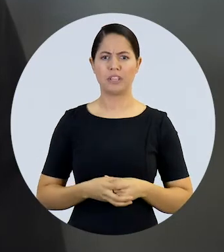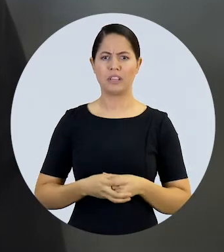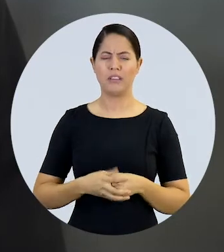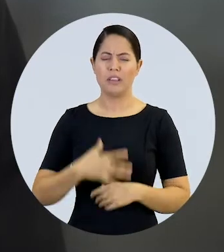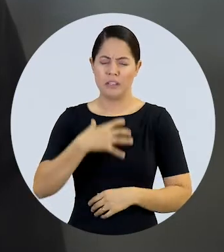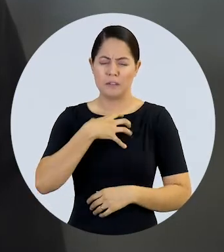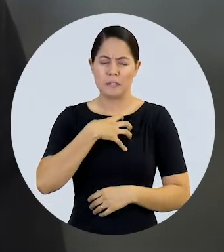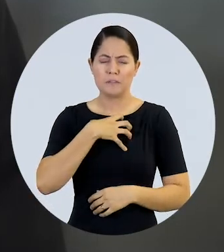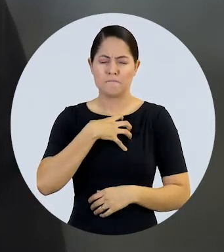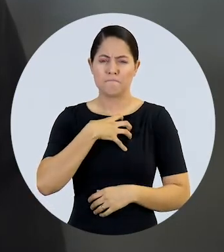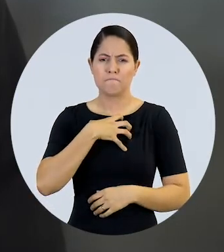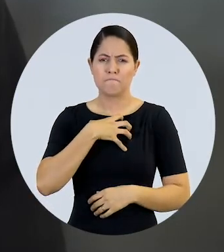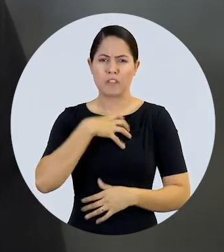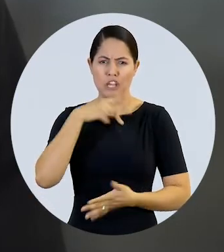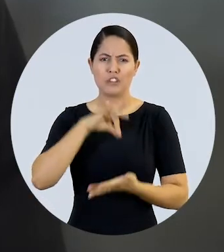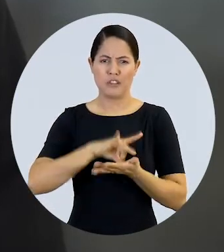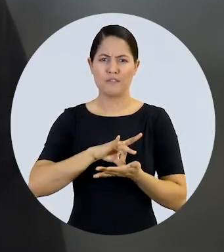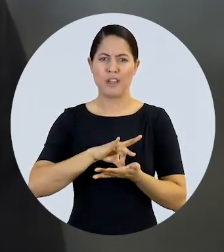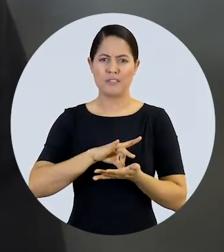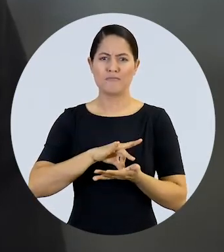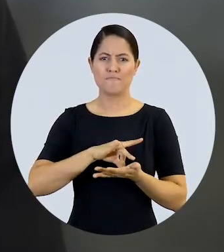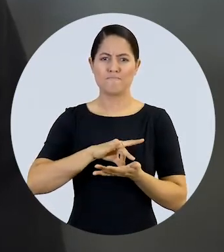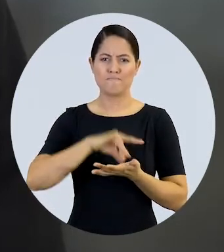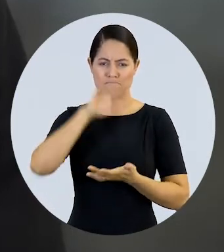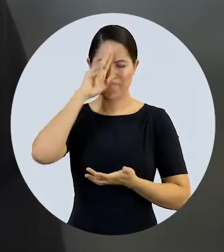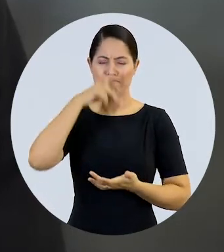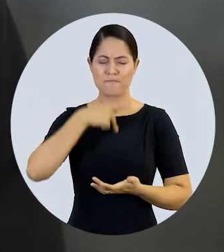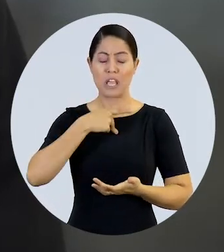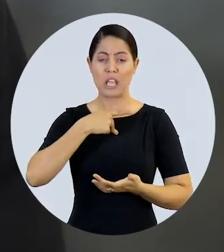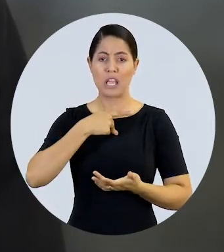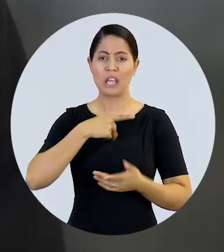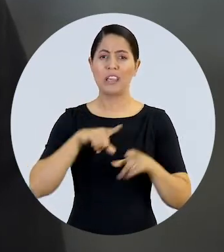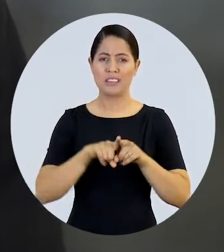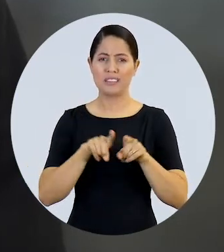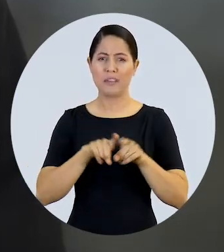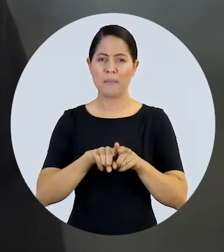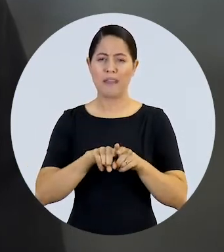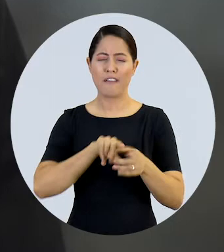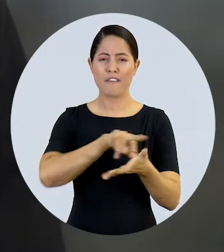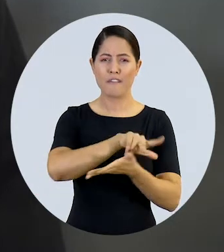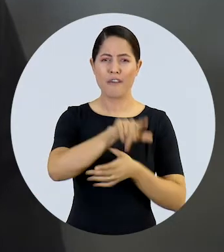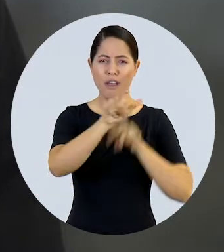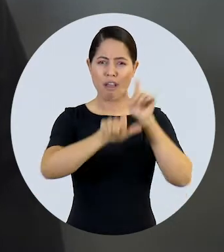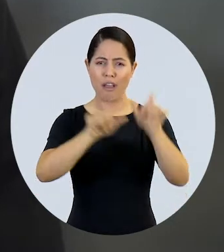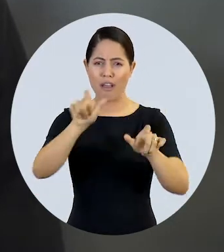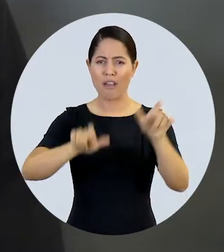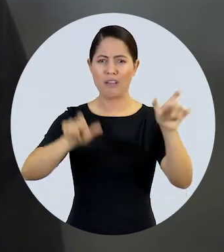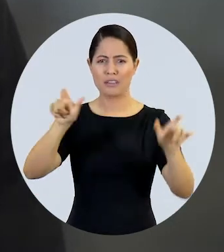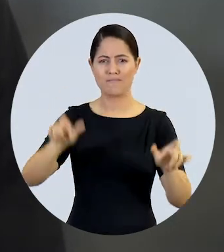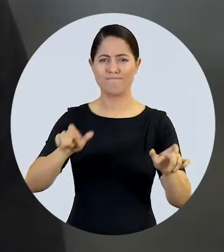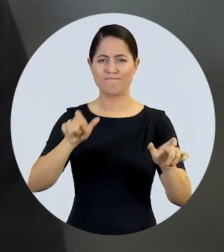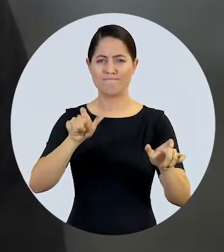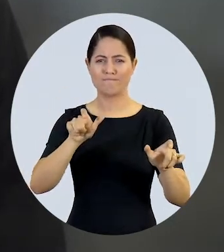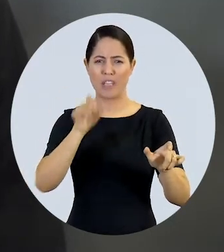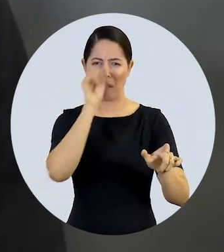tema que me toca diretamente e ofende a